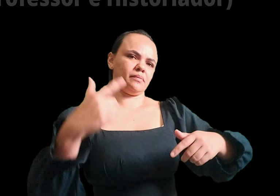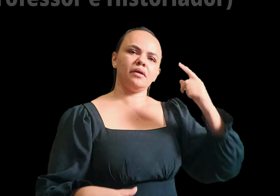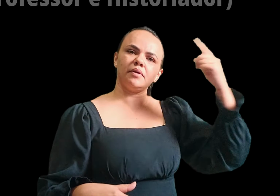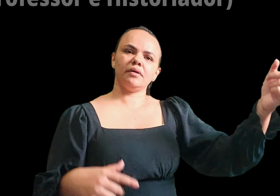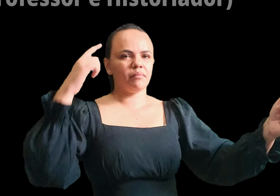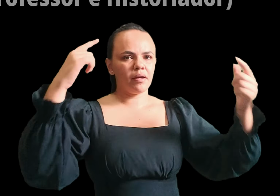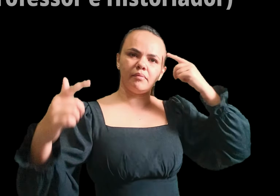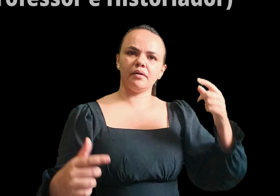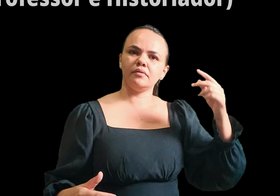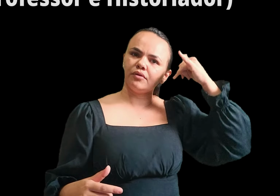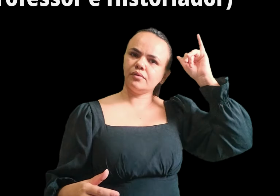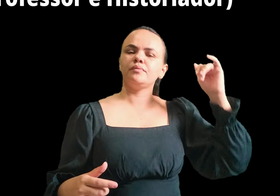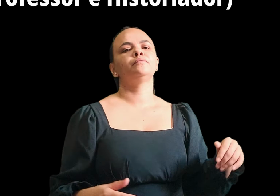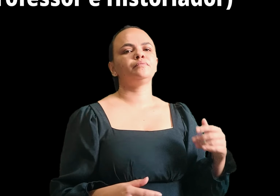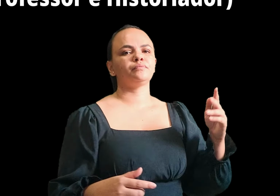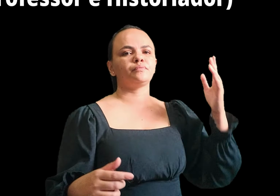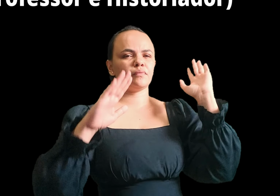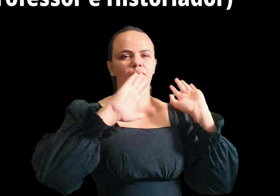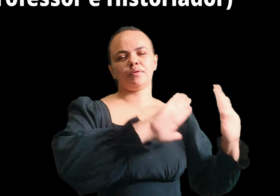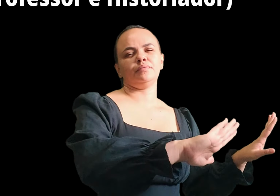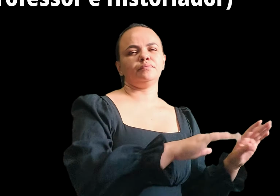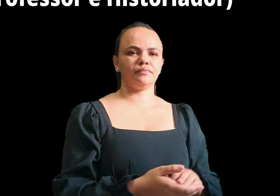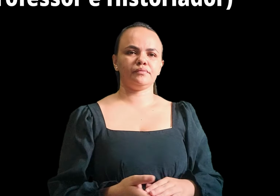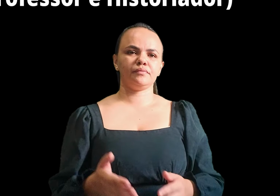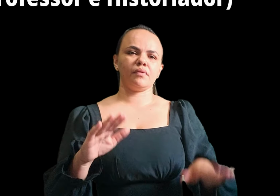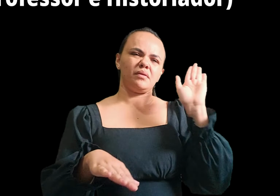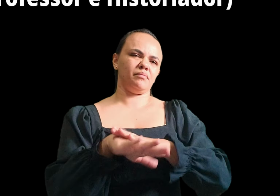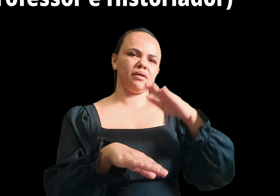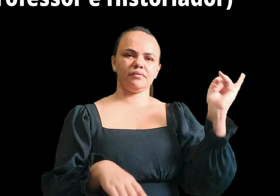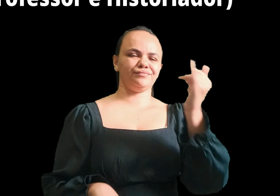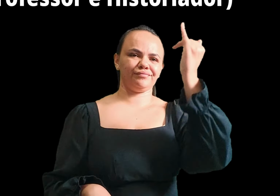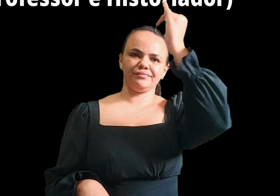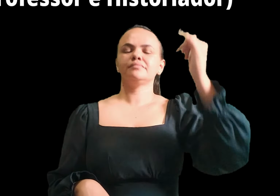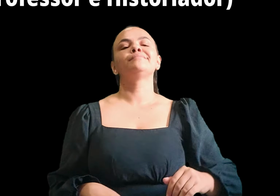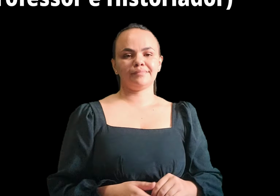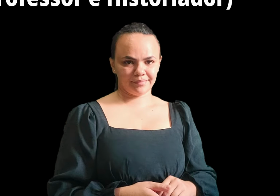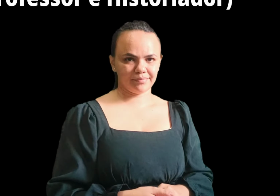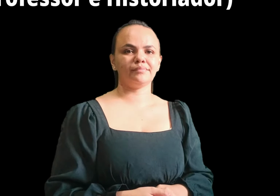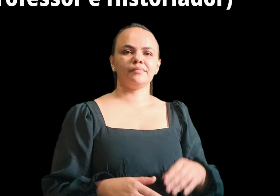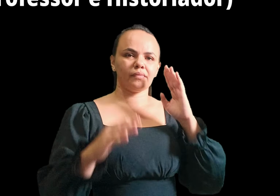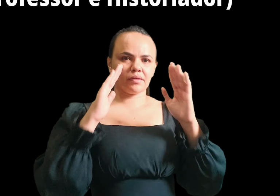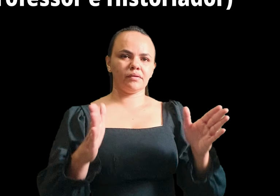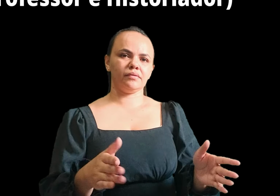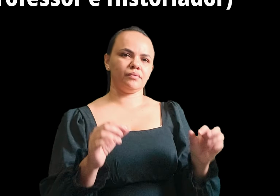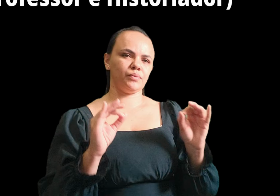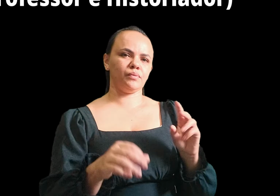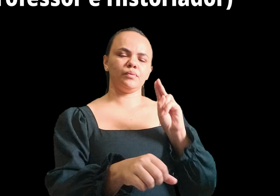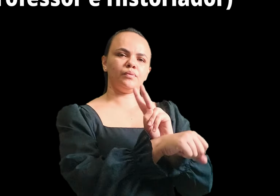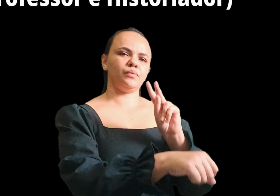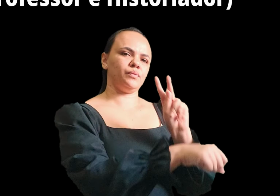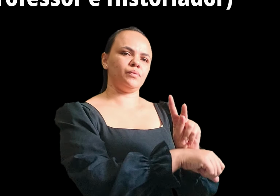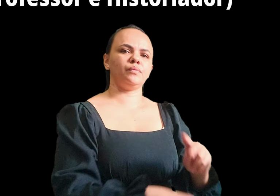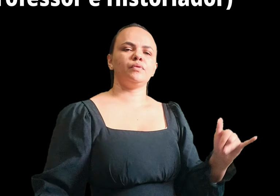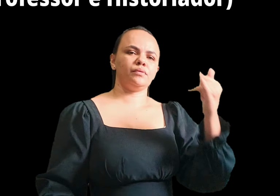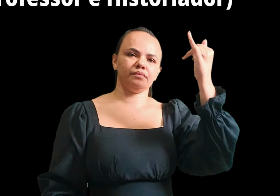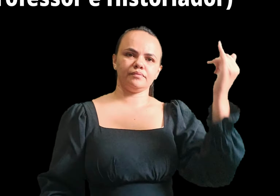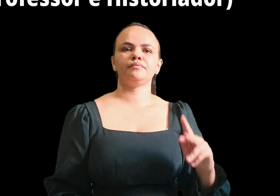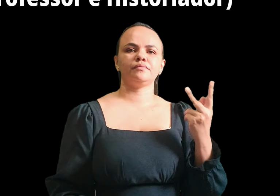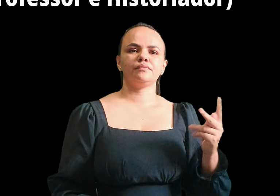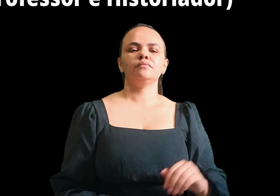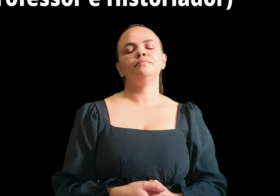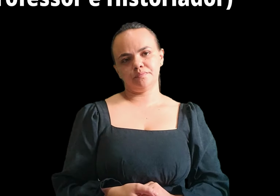e e aquilo que é importante eu acho que todo mundo tem tem que sabe se voltar para proteger acho que é muito importante isso o que